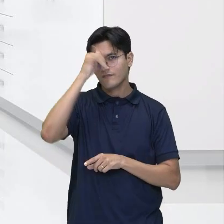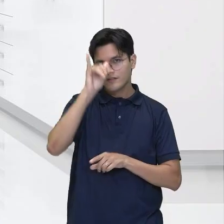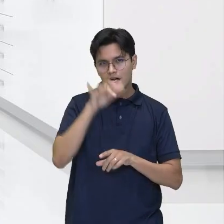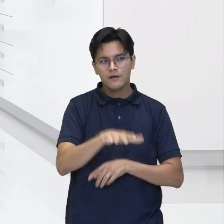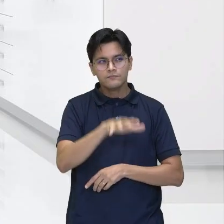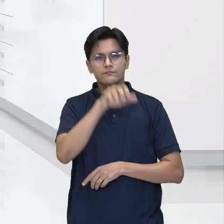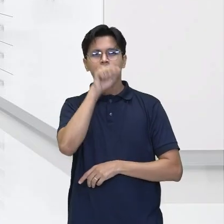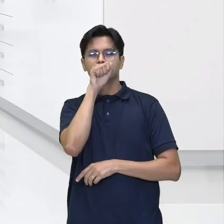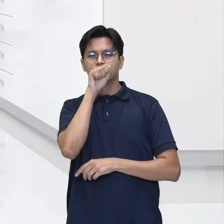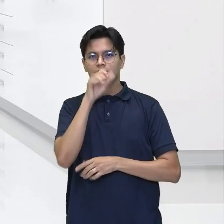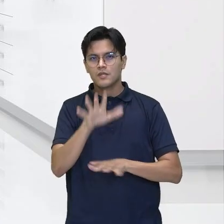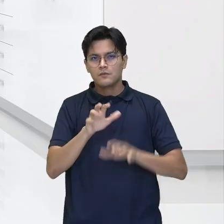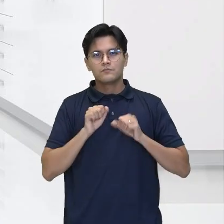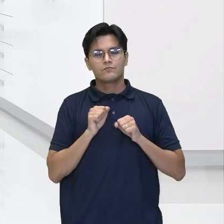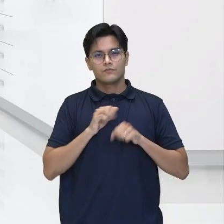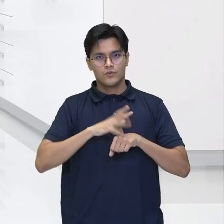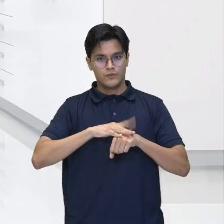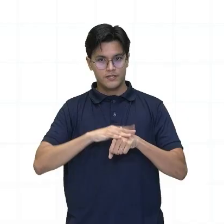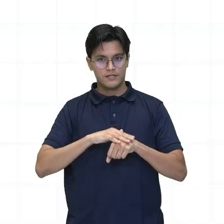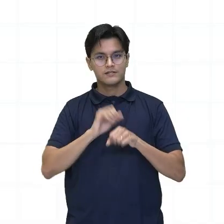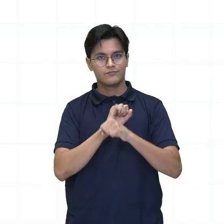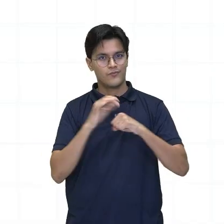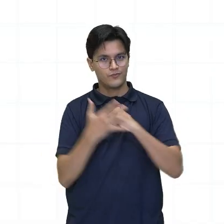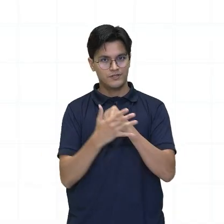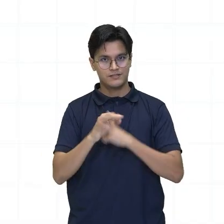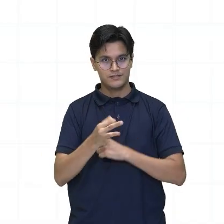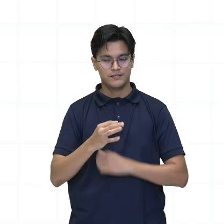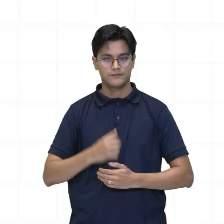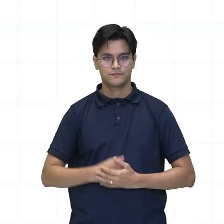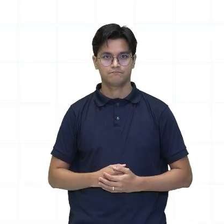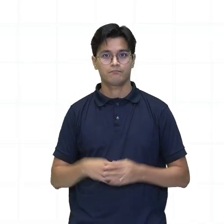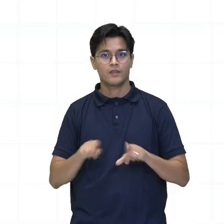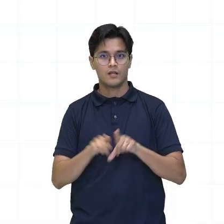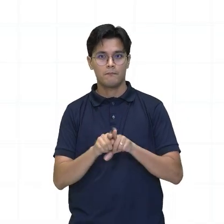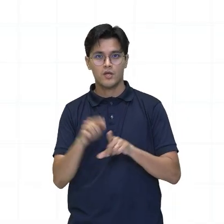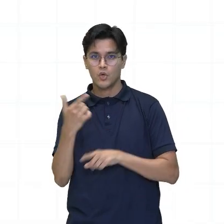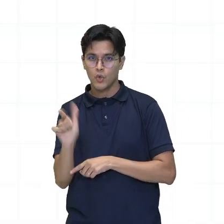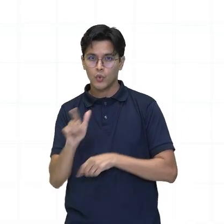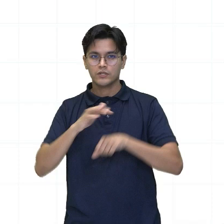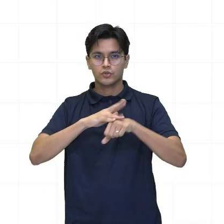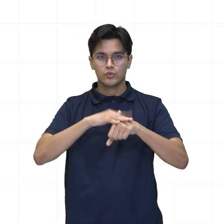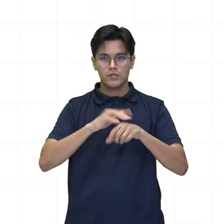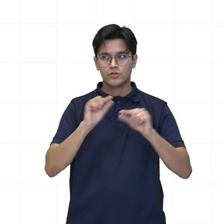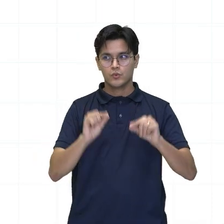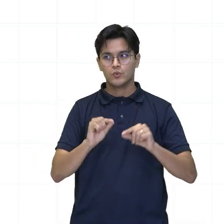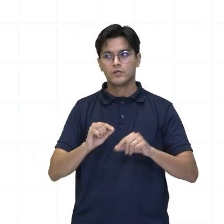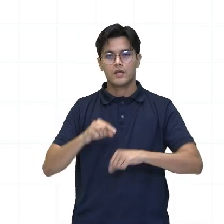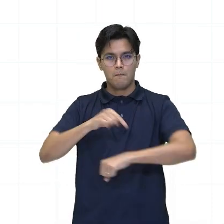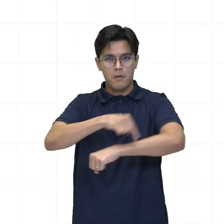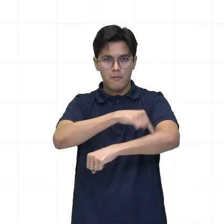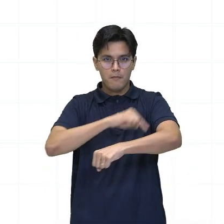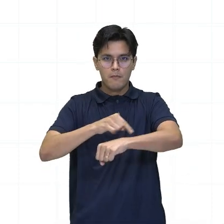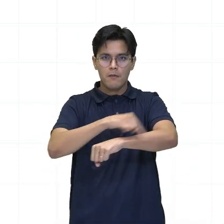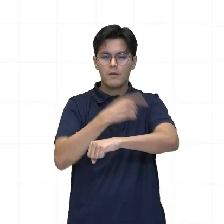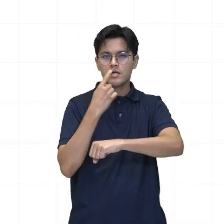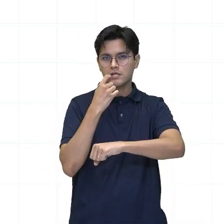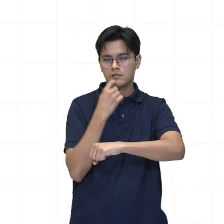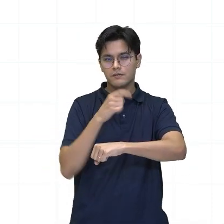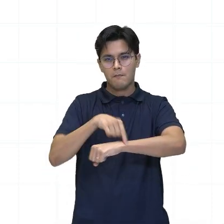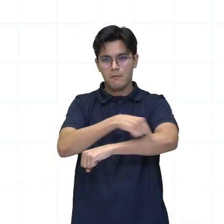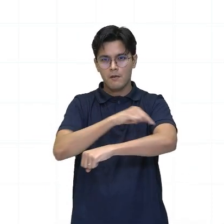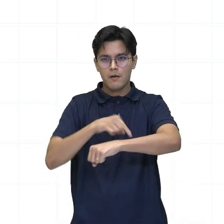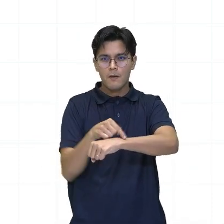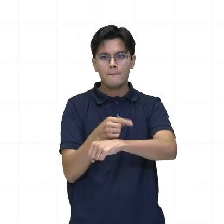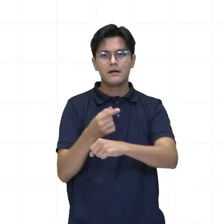pelo ar, veiculadas pelo ar, como o sarampo. O sarampo é um vírus também, o morbilivírus, e